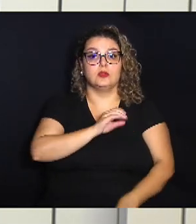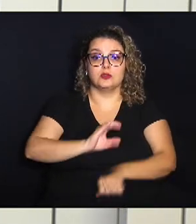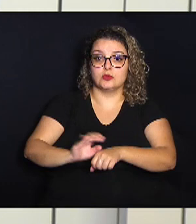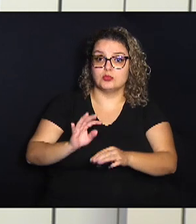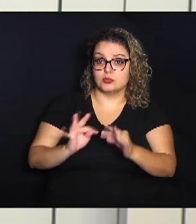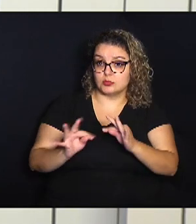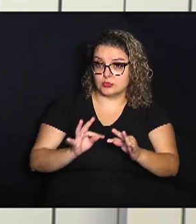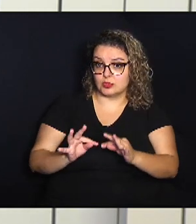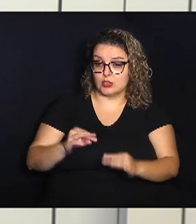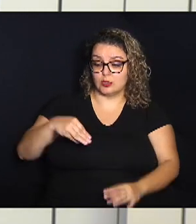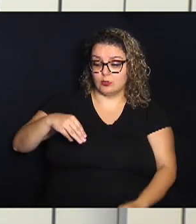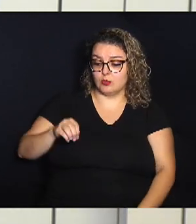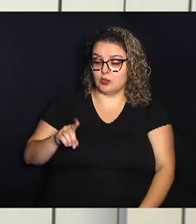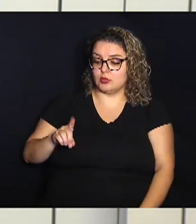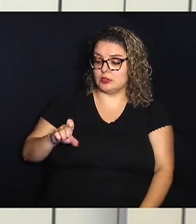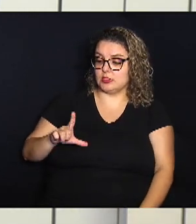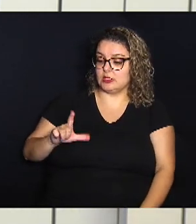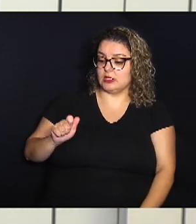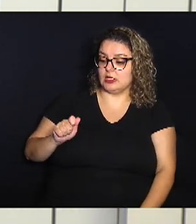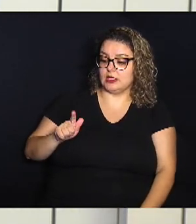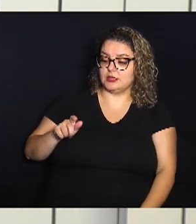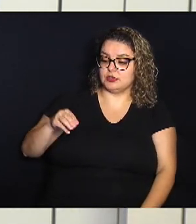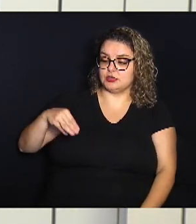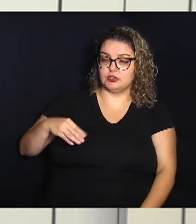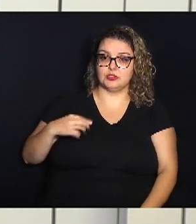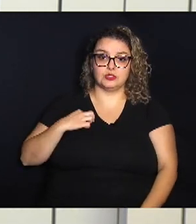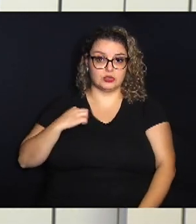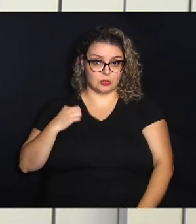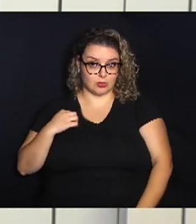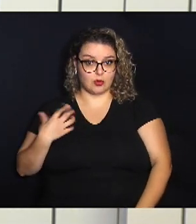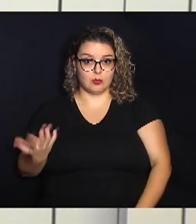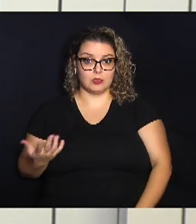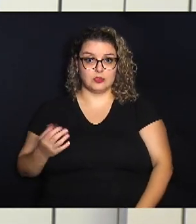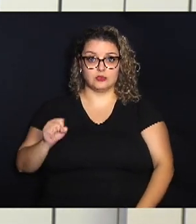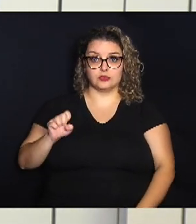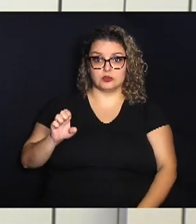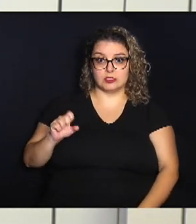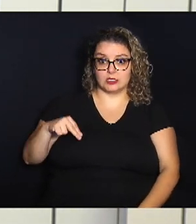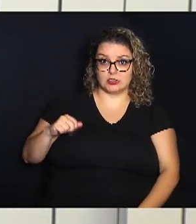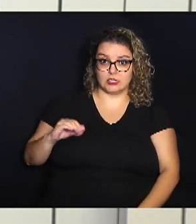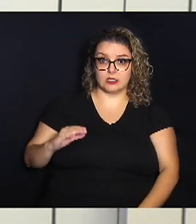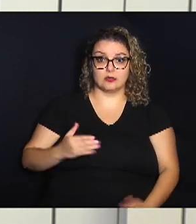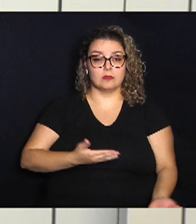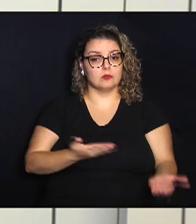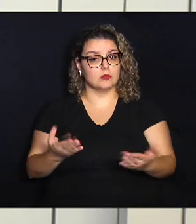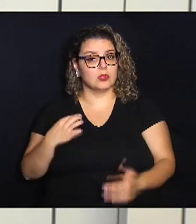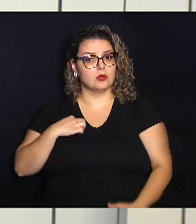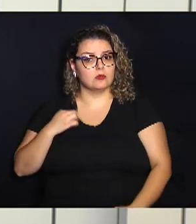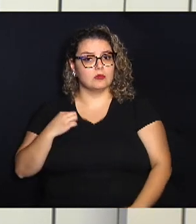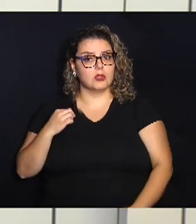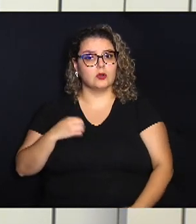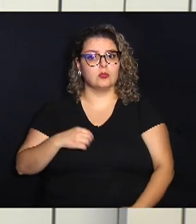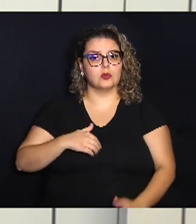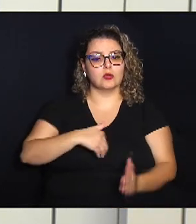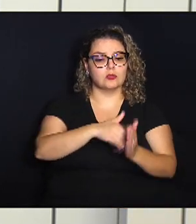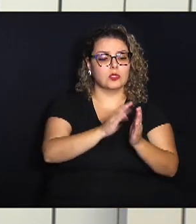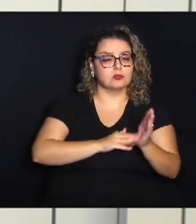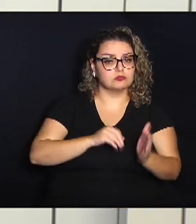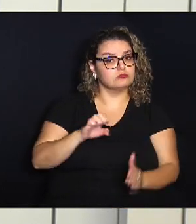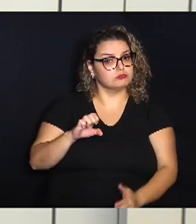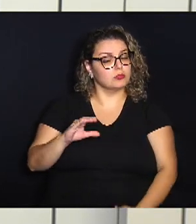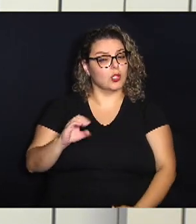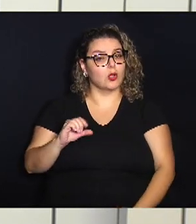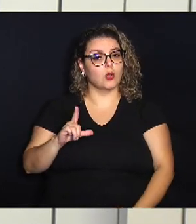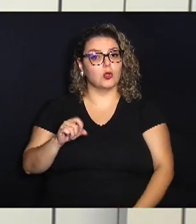em modelagem do vestuário do Senac Campinas apresentaram roupas com tingimento ecológico